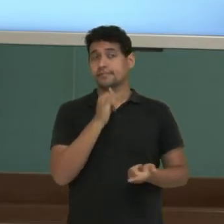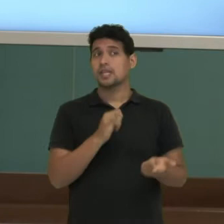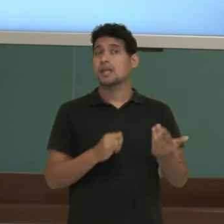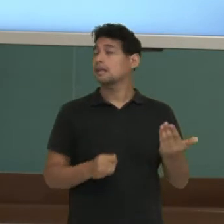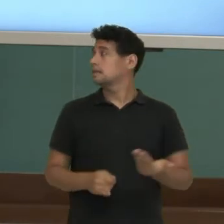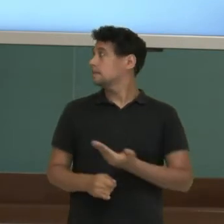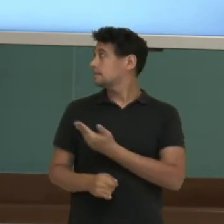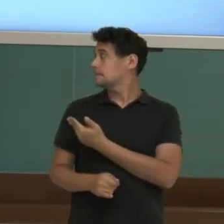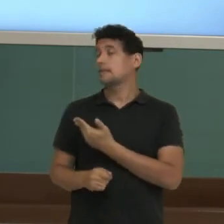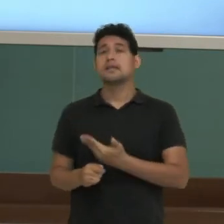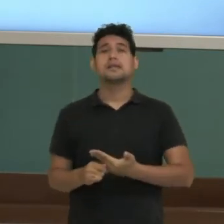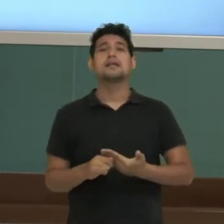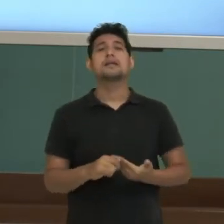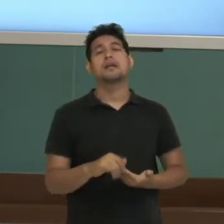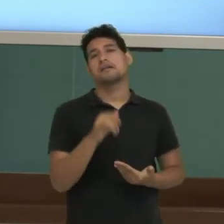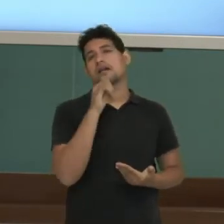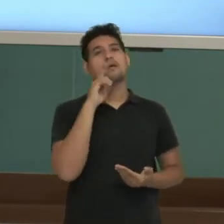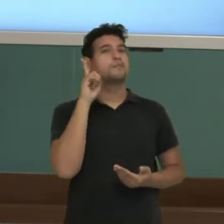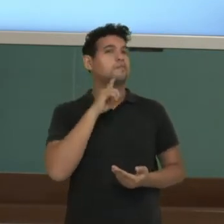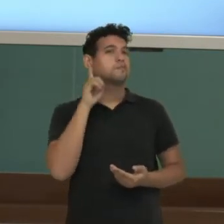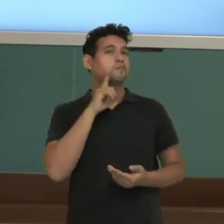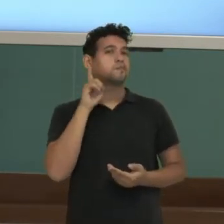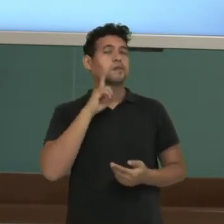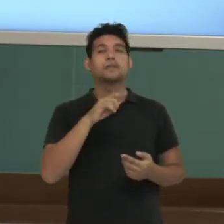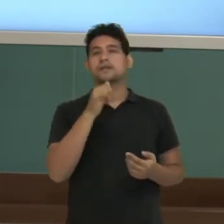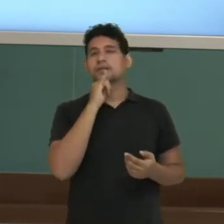é o dos Estados Unidos, observe. Então, no